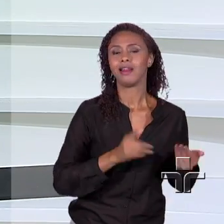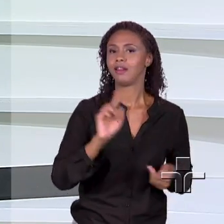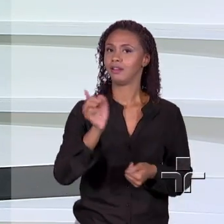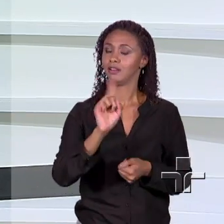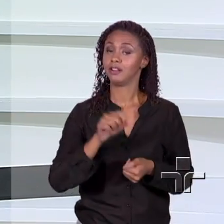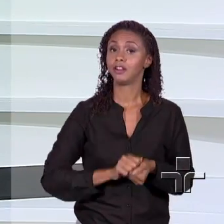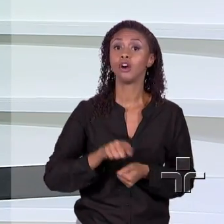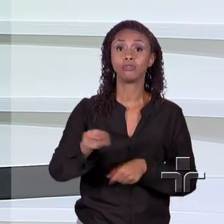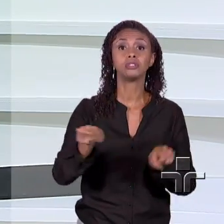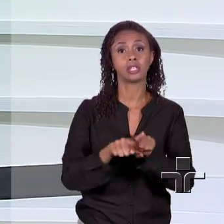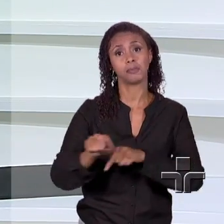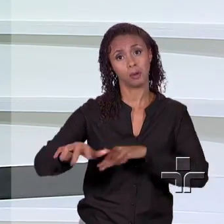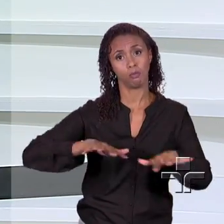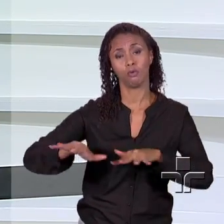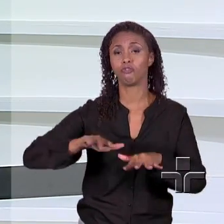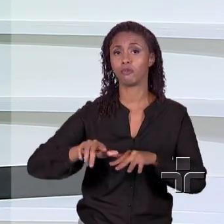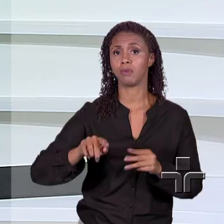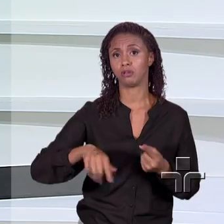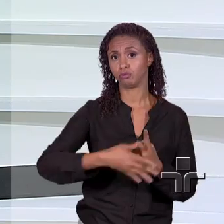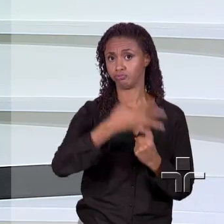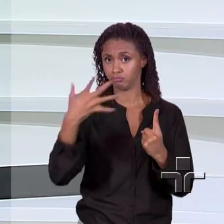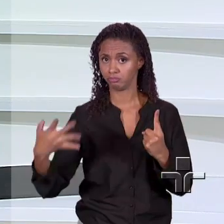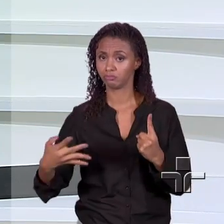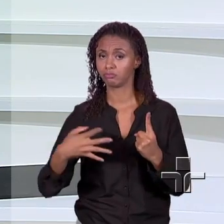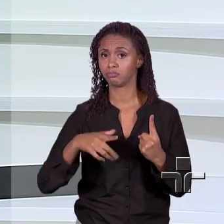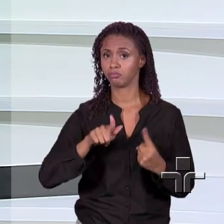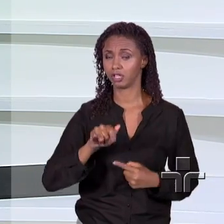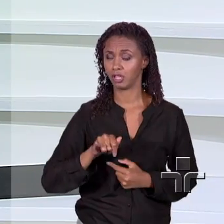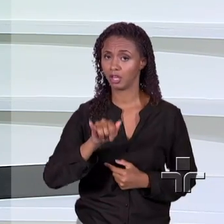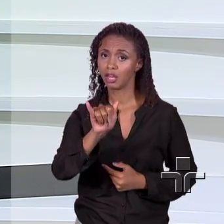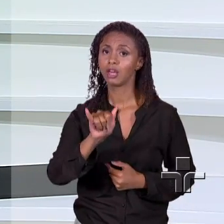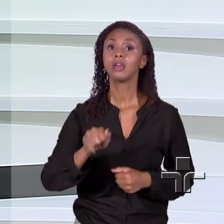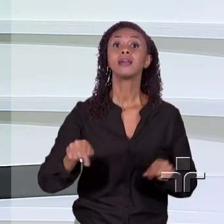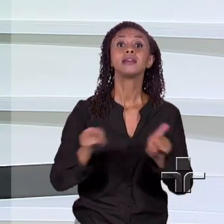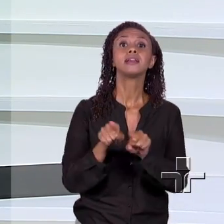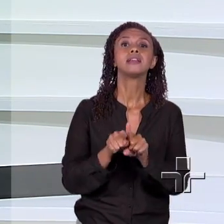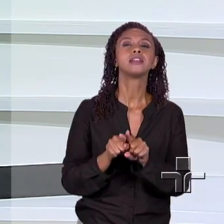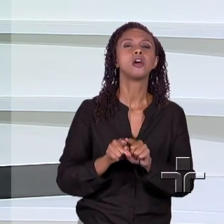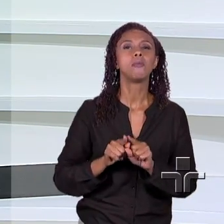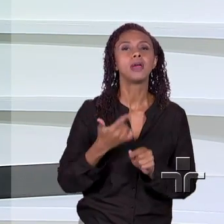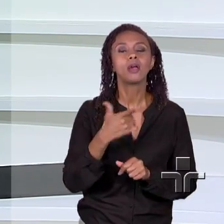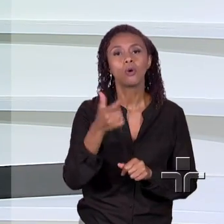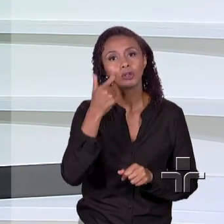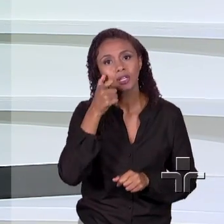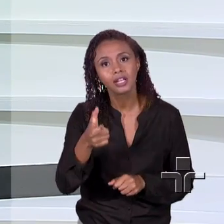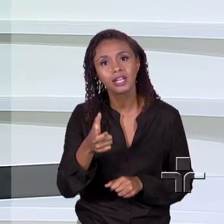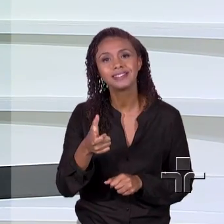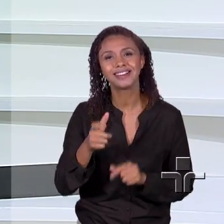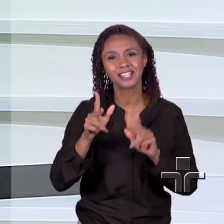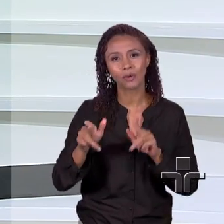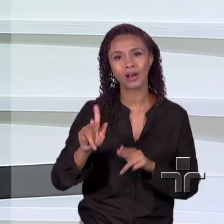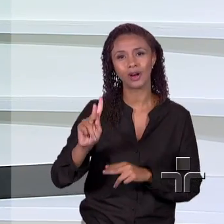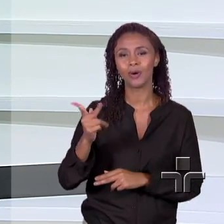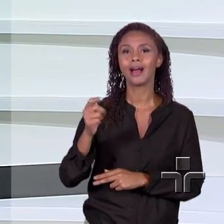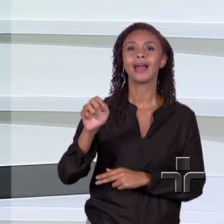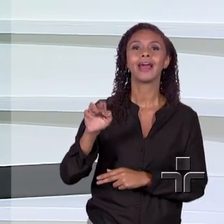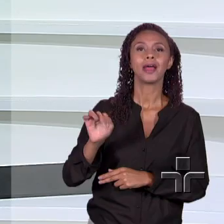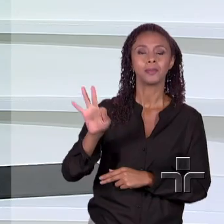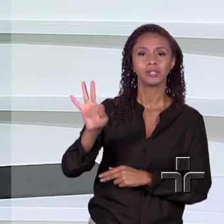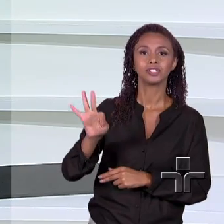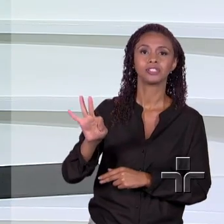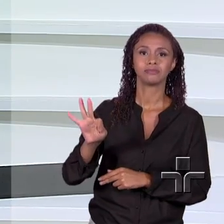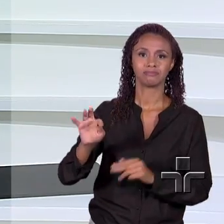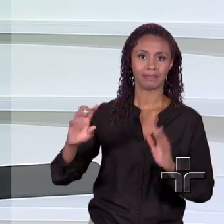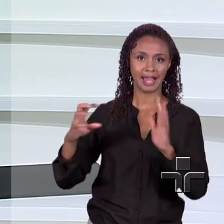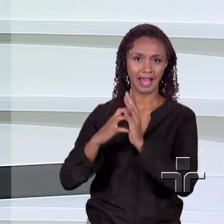trabalha o movimento gay e trabalha, talvez, de uma forma muito interessante, como Herbert Daniel se relacionou com a questão da